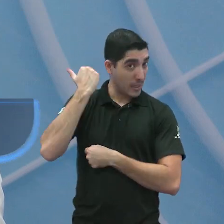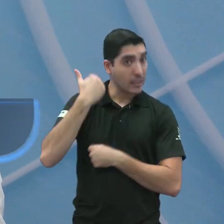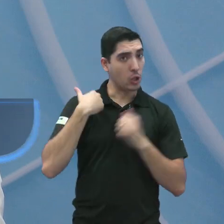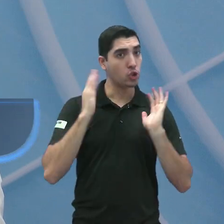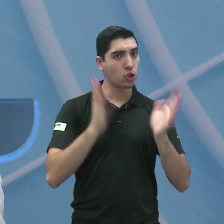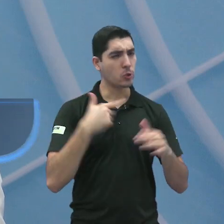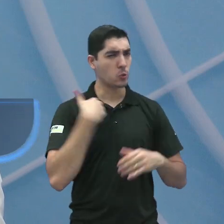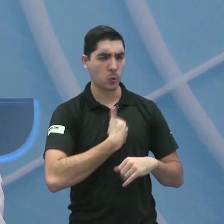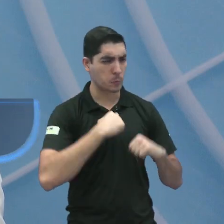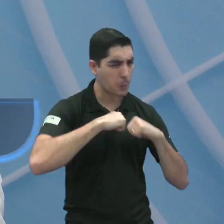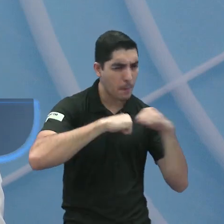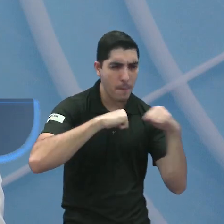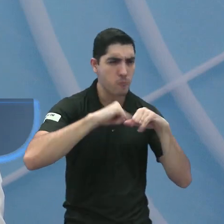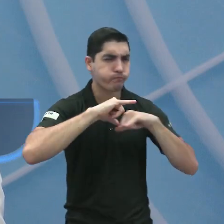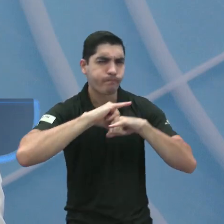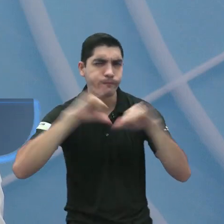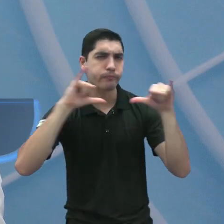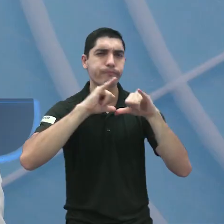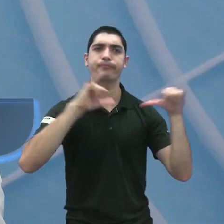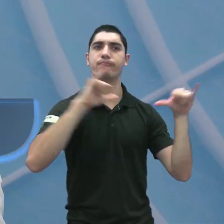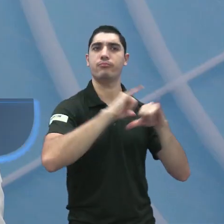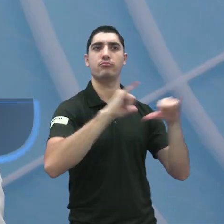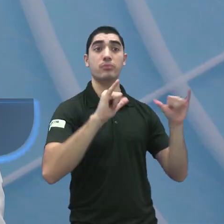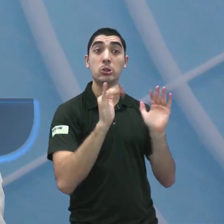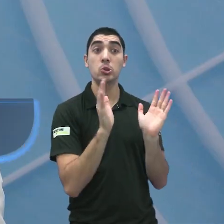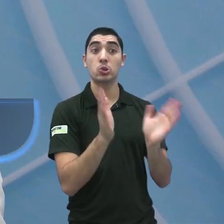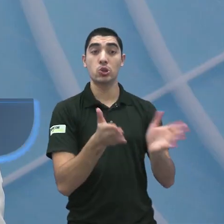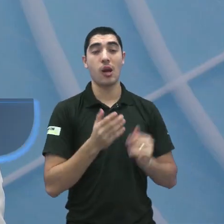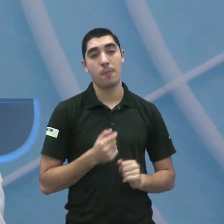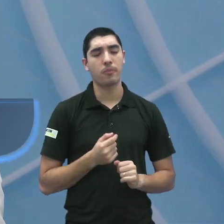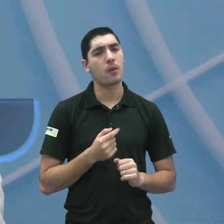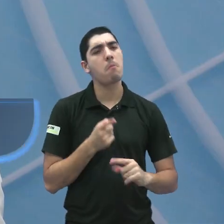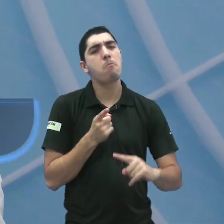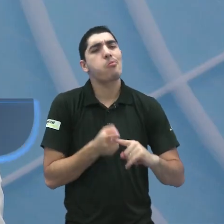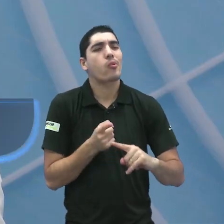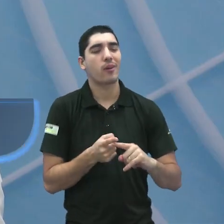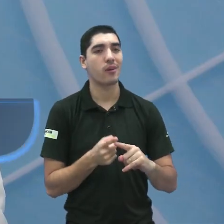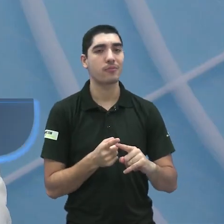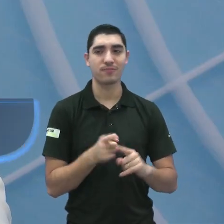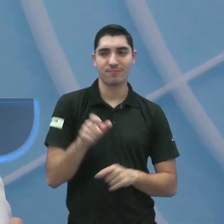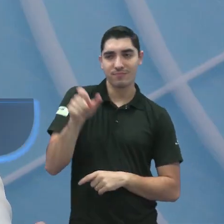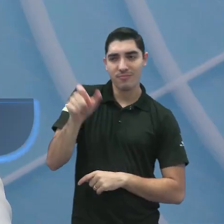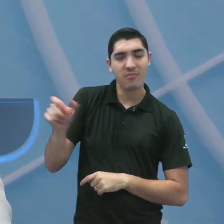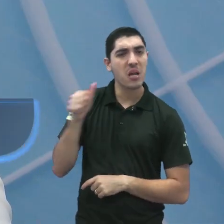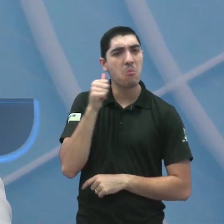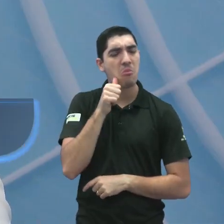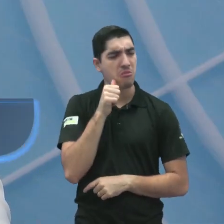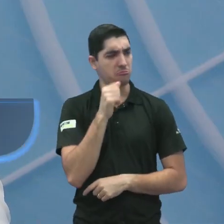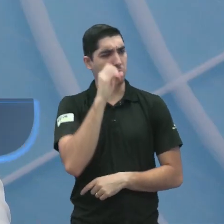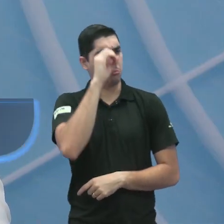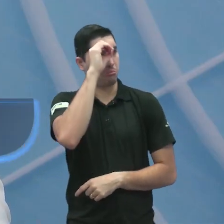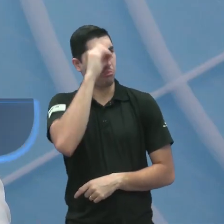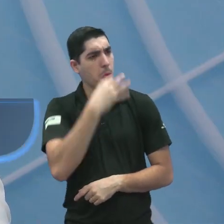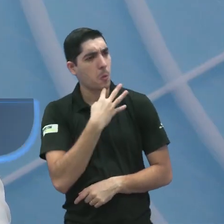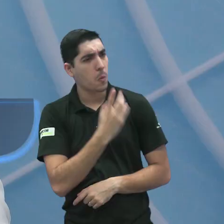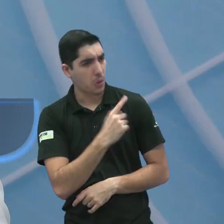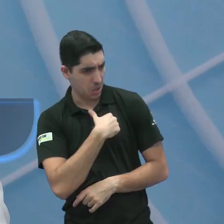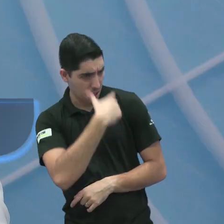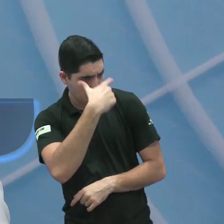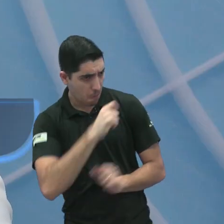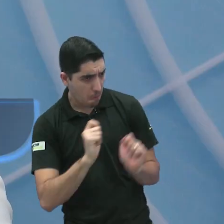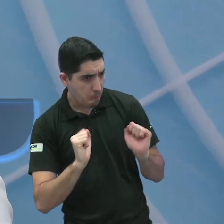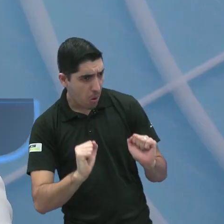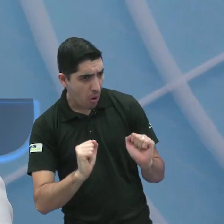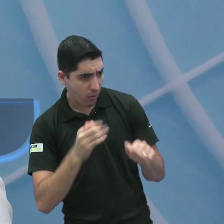apoio do Mulheres Inovadoras, porque muitas mulheres às vezes não tinham nem o conhecimento de poderem participar ou